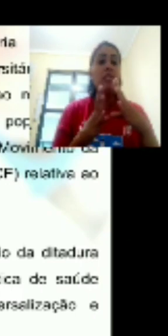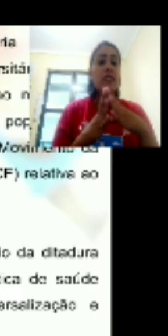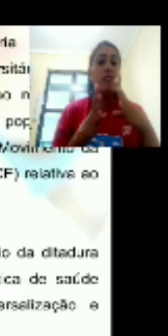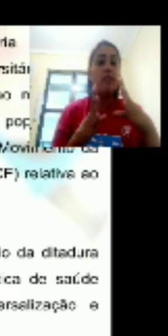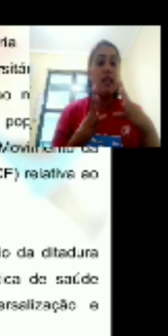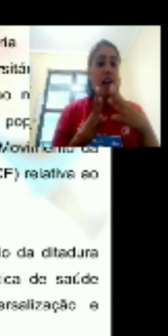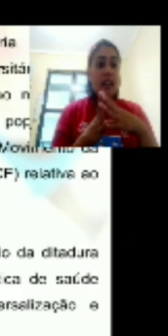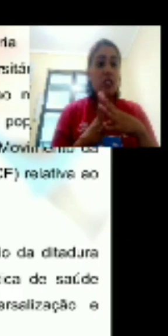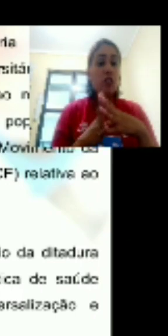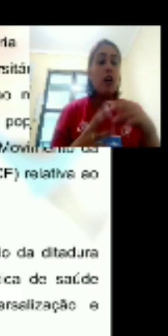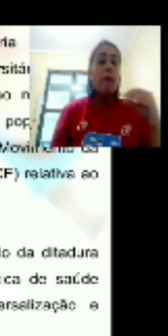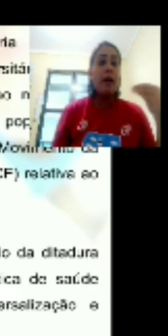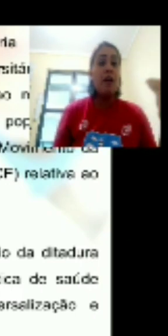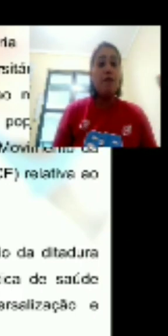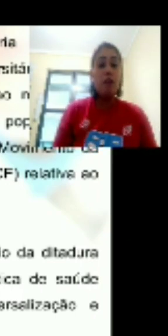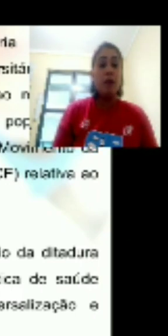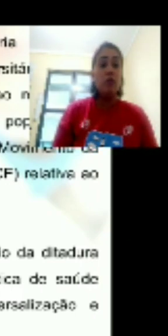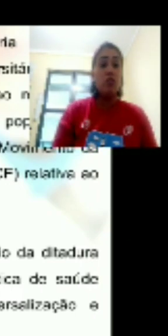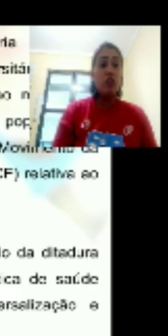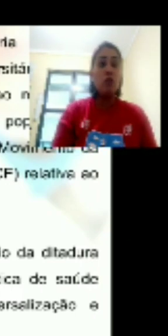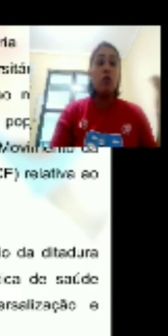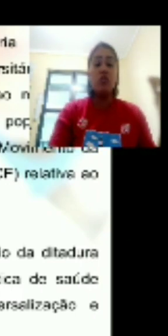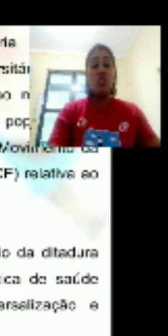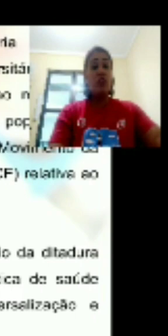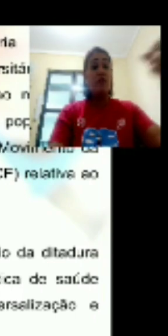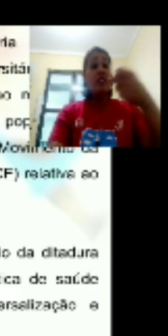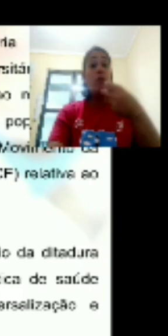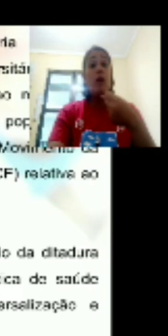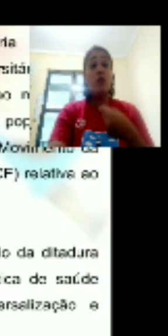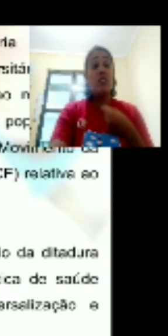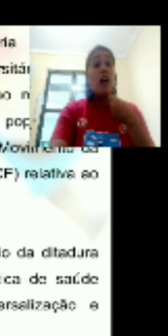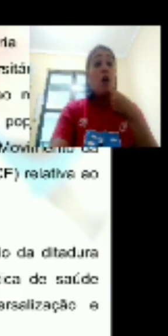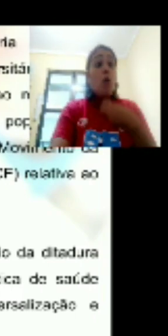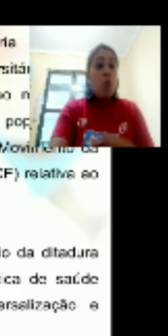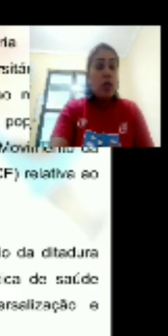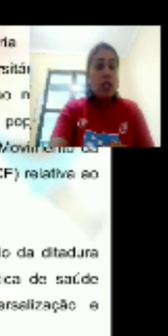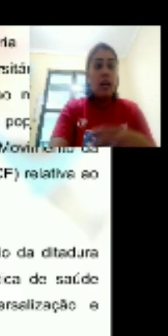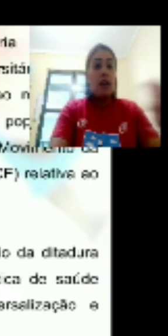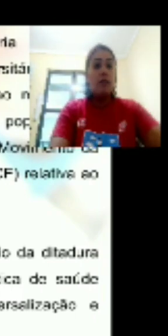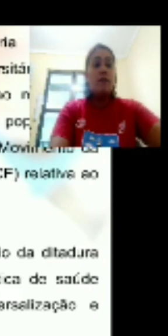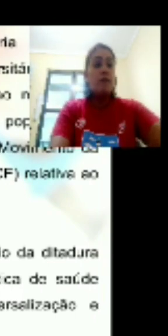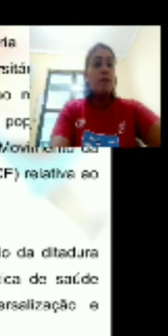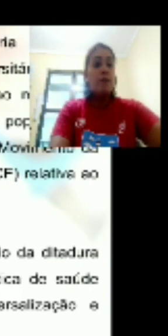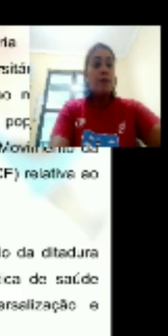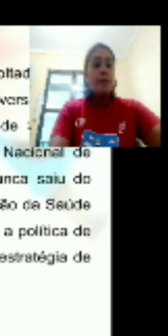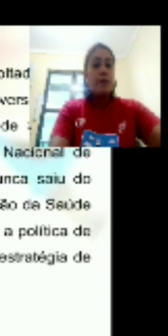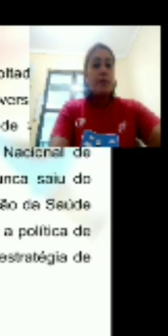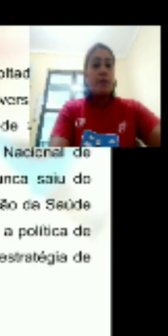elementos essenciais para a reforma do setor, ou seja, ele vai ser uma coisa única.